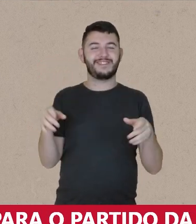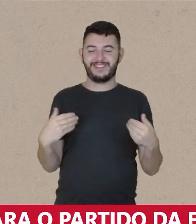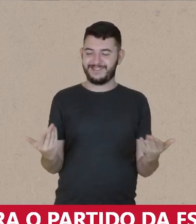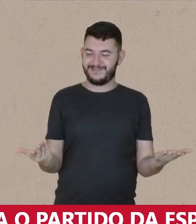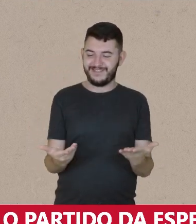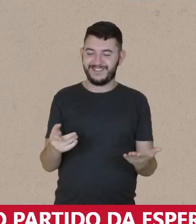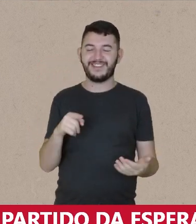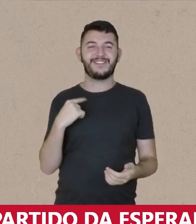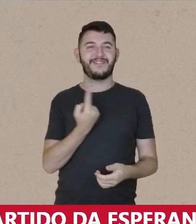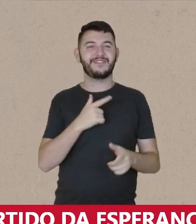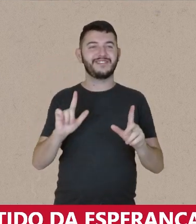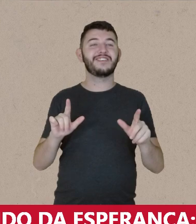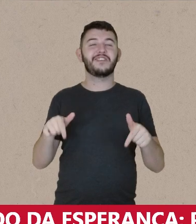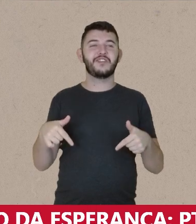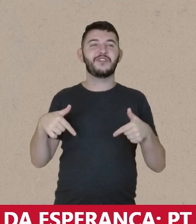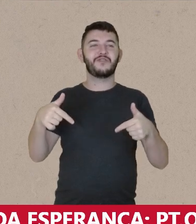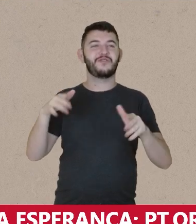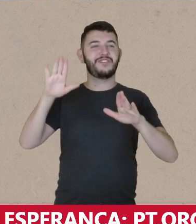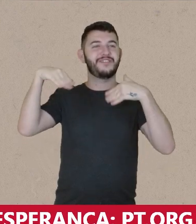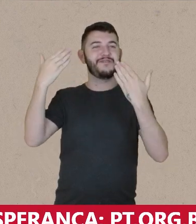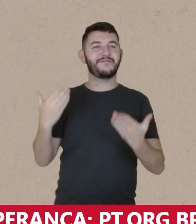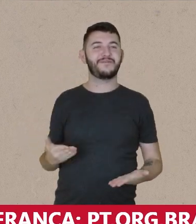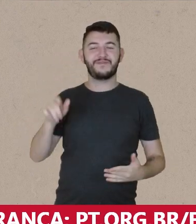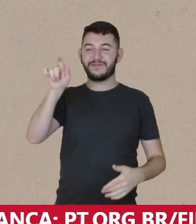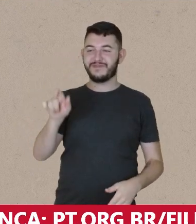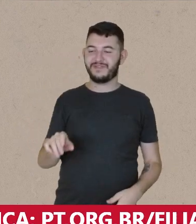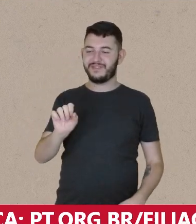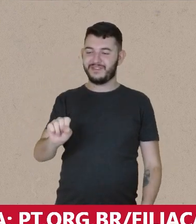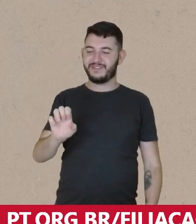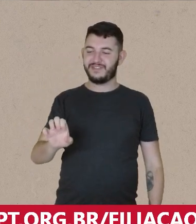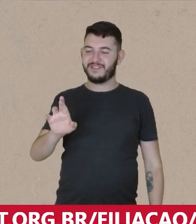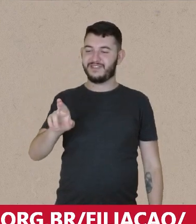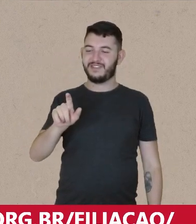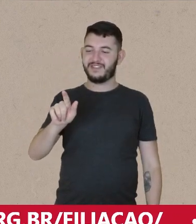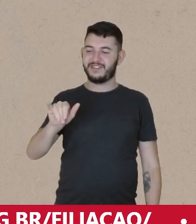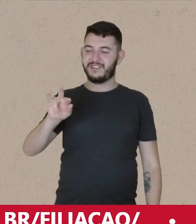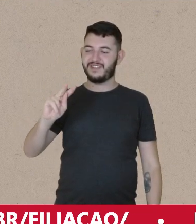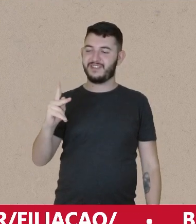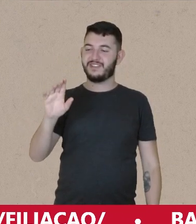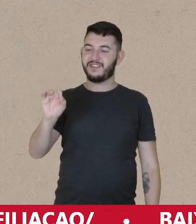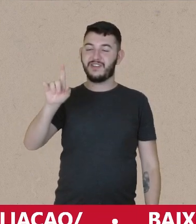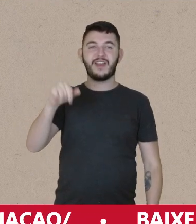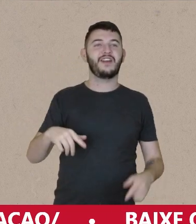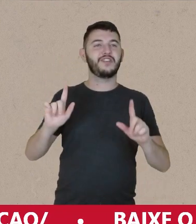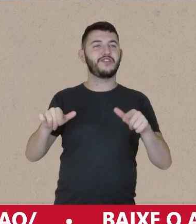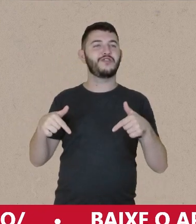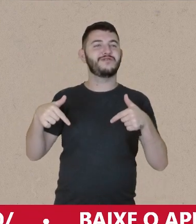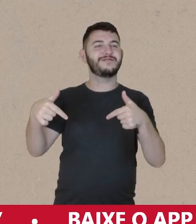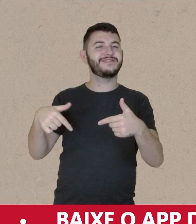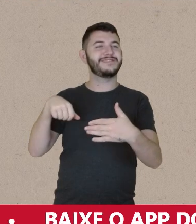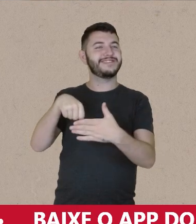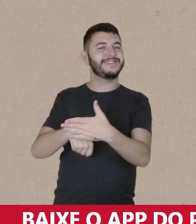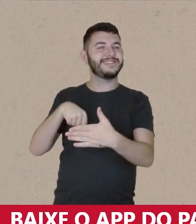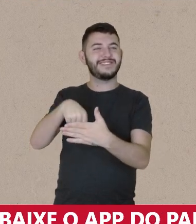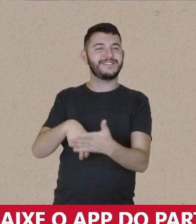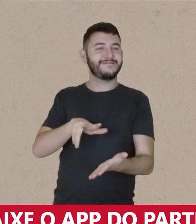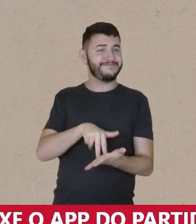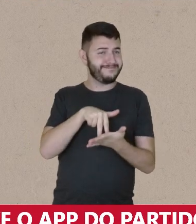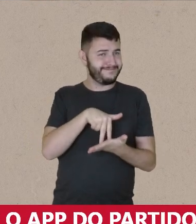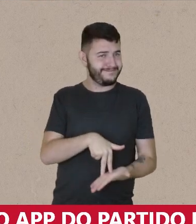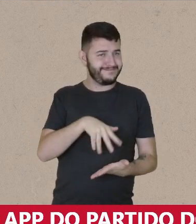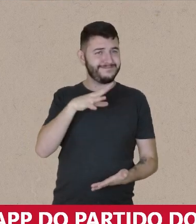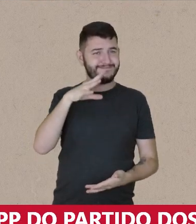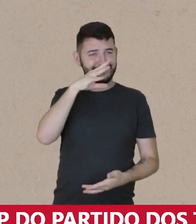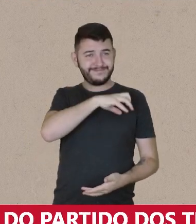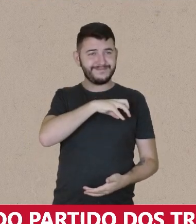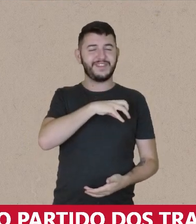para homenagear o Serginho, lutar, combater, resistir, e principalmente